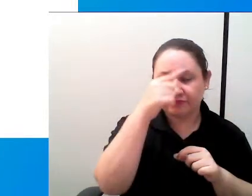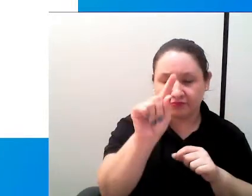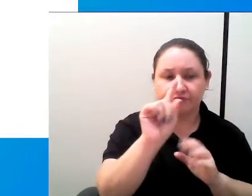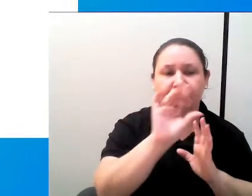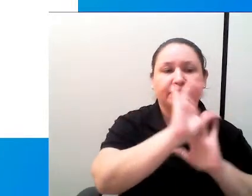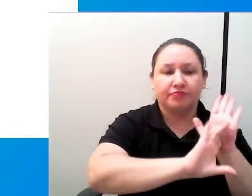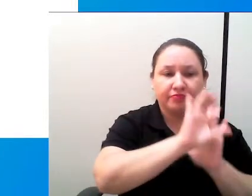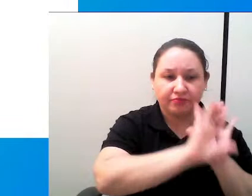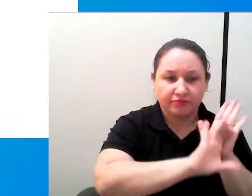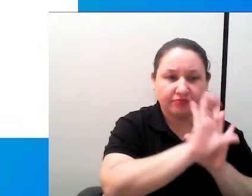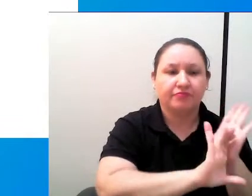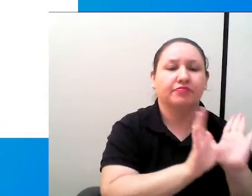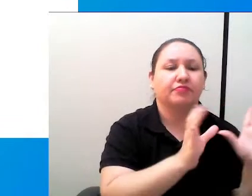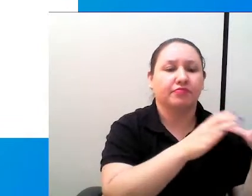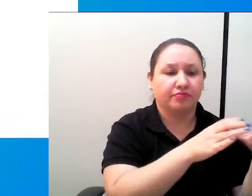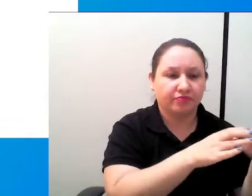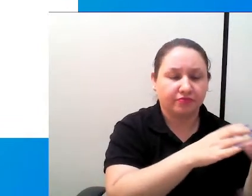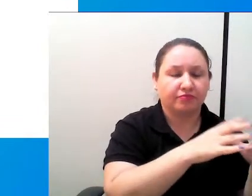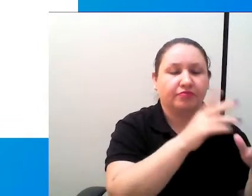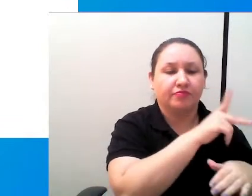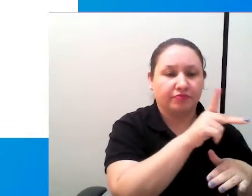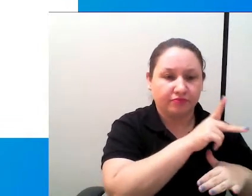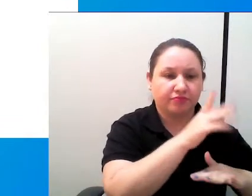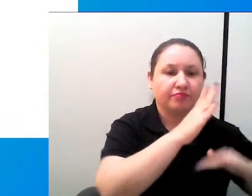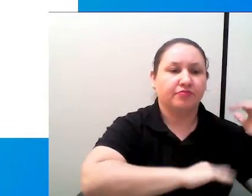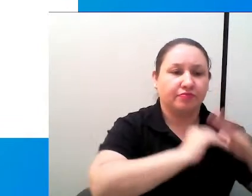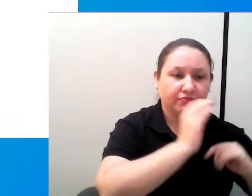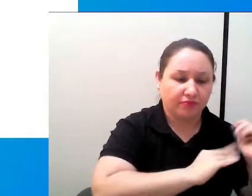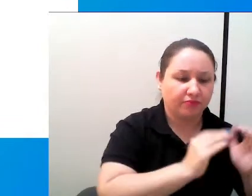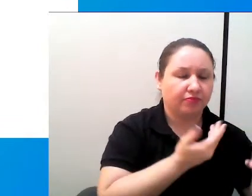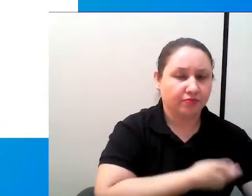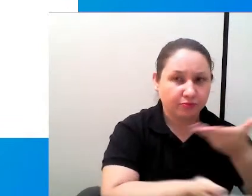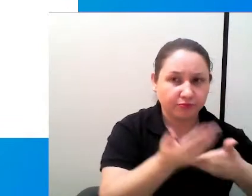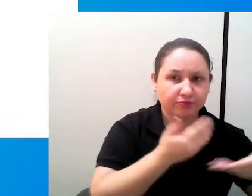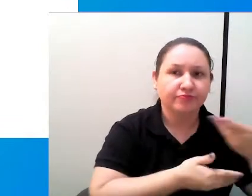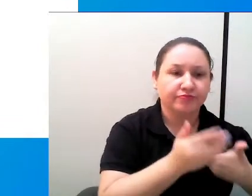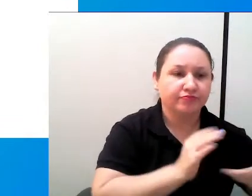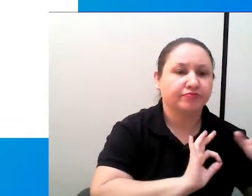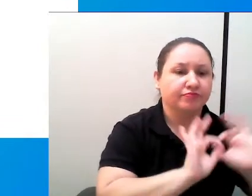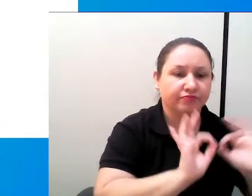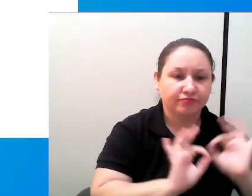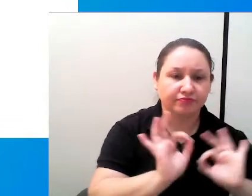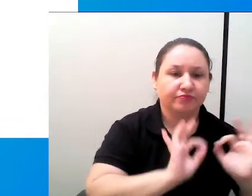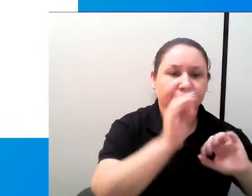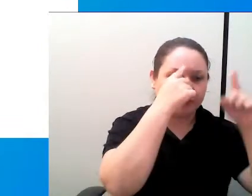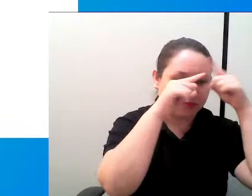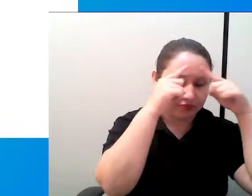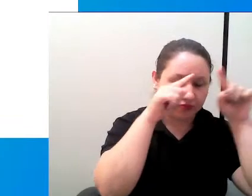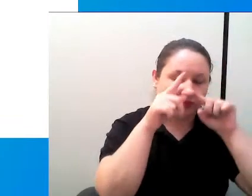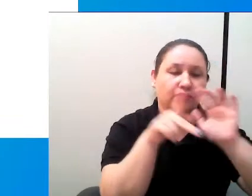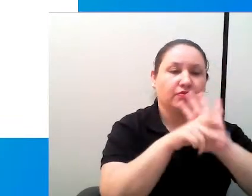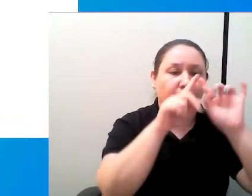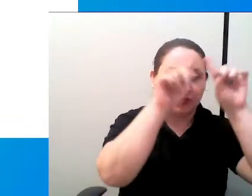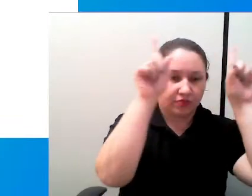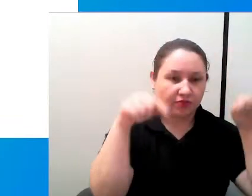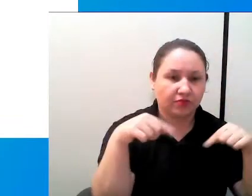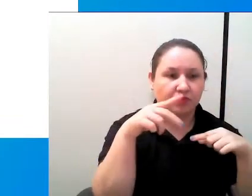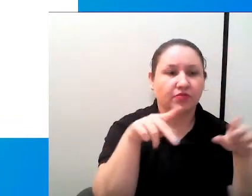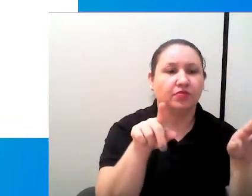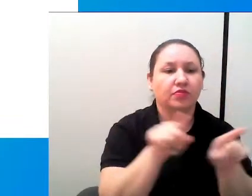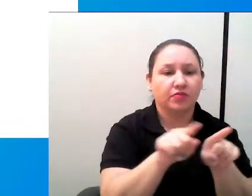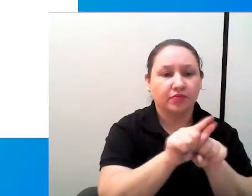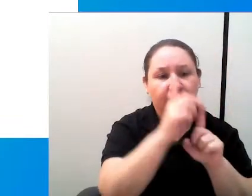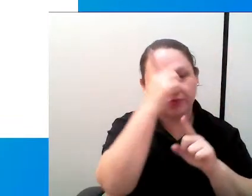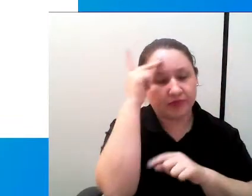sendo construído não somente por nós, professores, servidores daqui, mas pela comunidade fazem parte